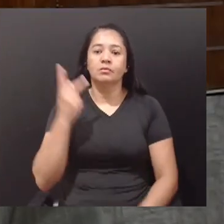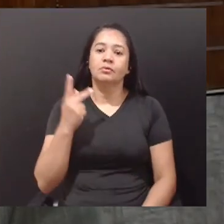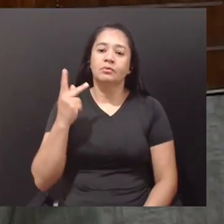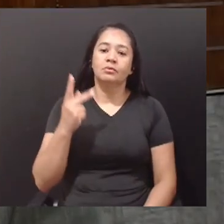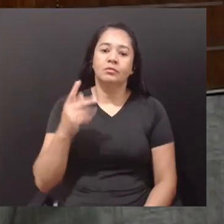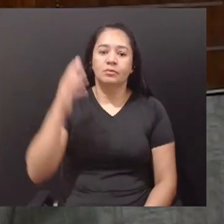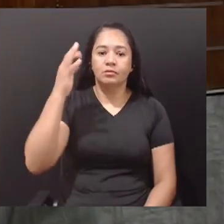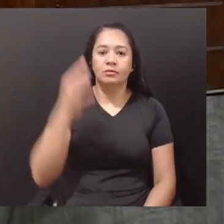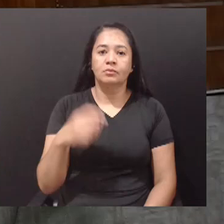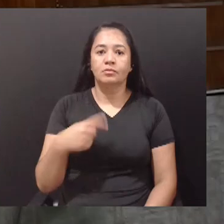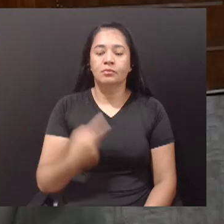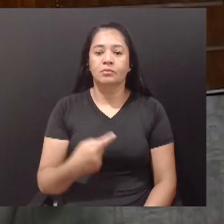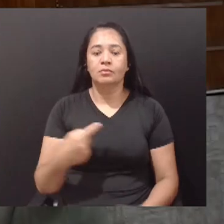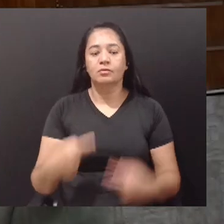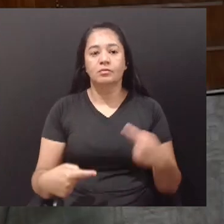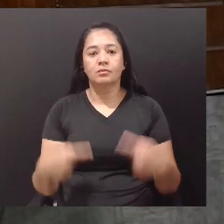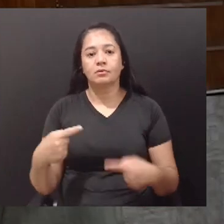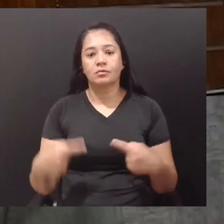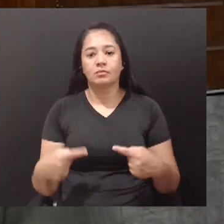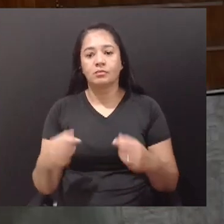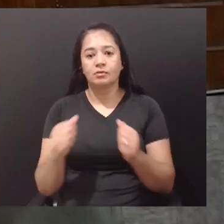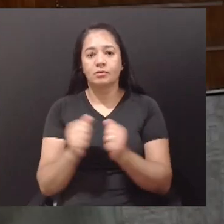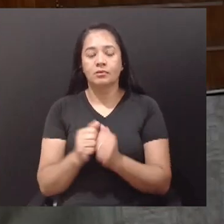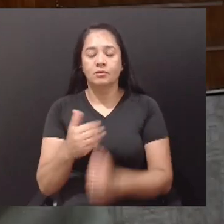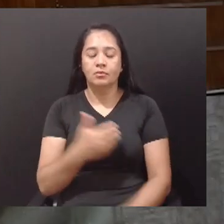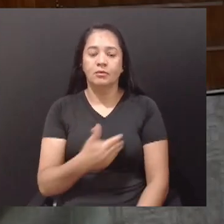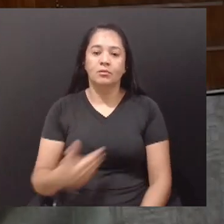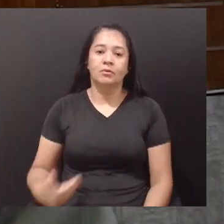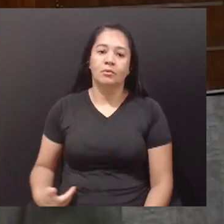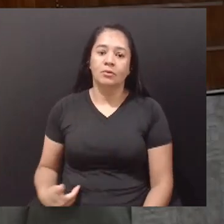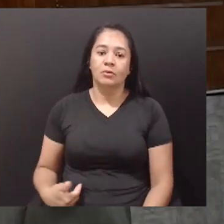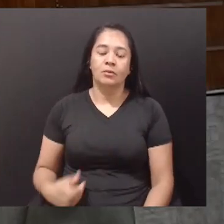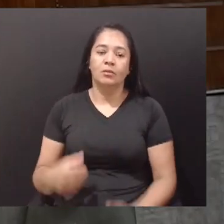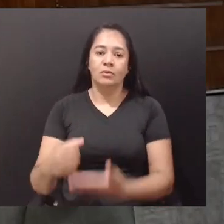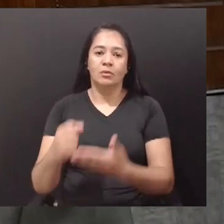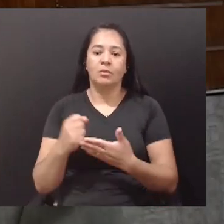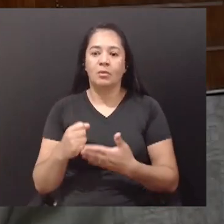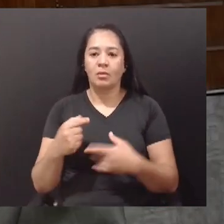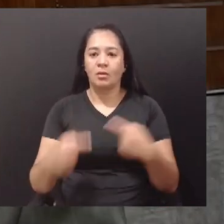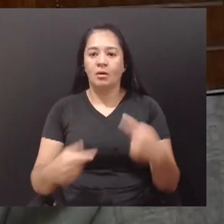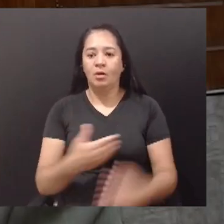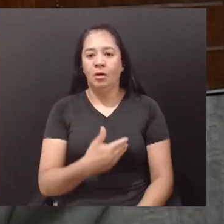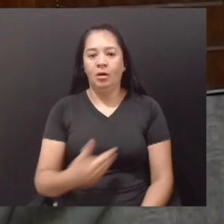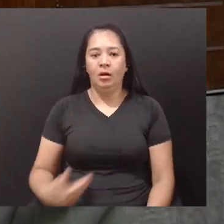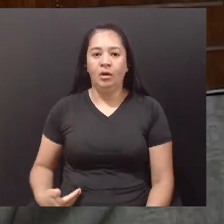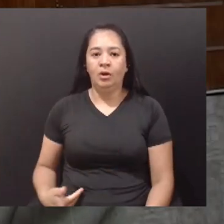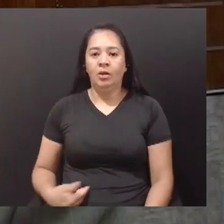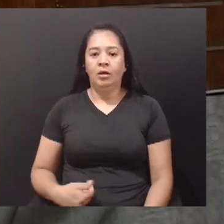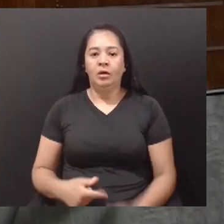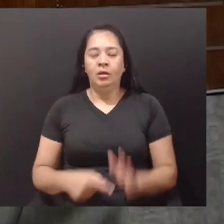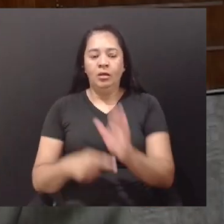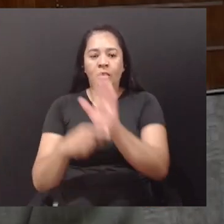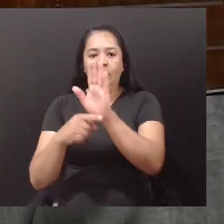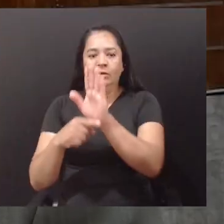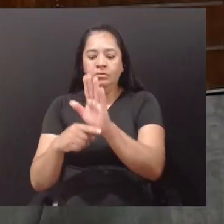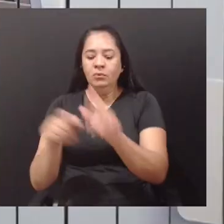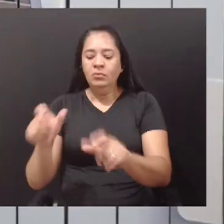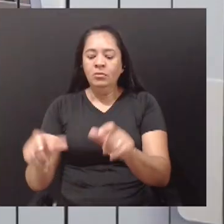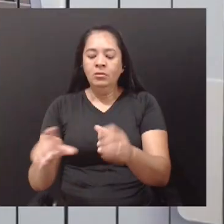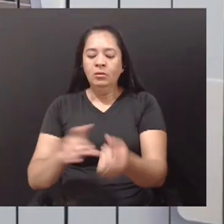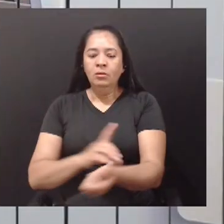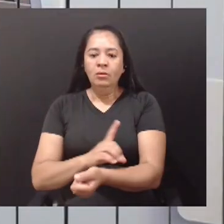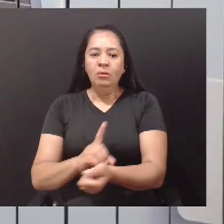nós vamos estar discutindo junto com o governo para trazer políticas públicas que beneficiam essas pessoas com diabetes tipo